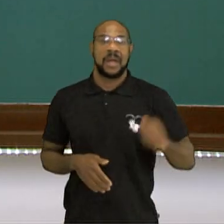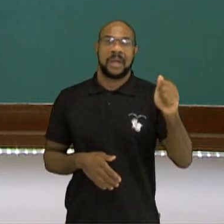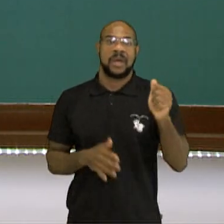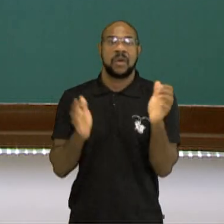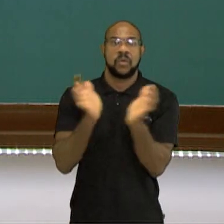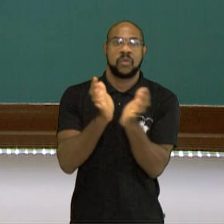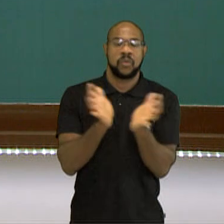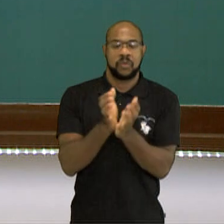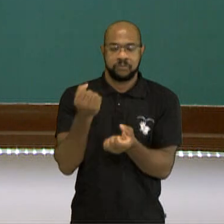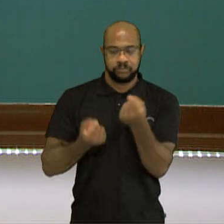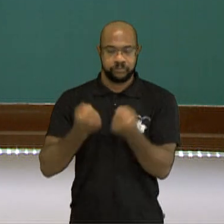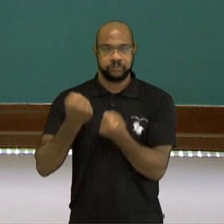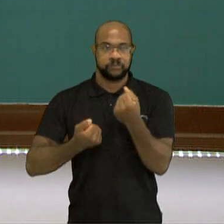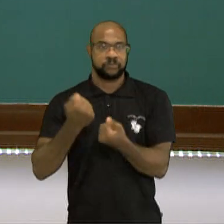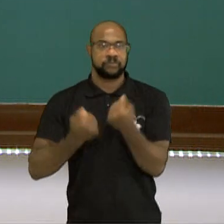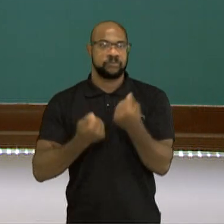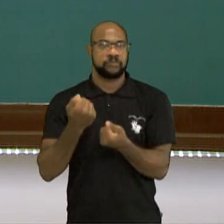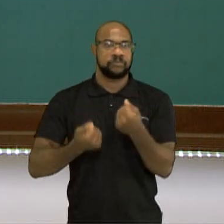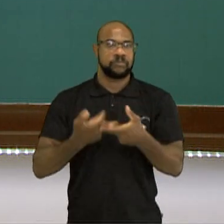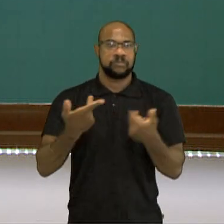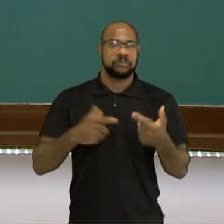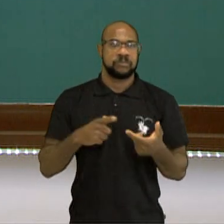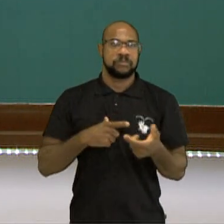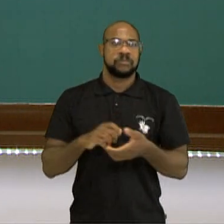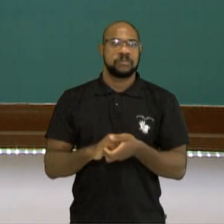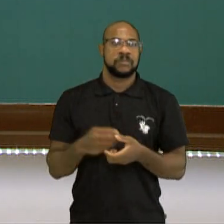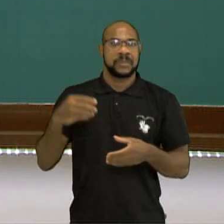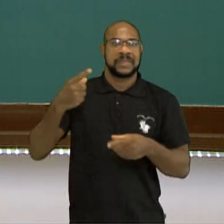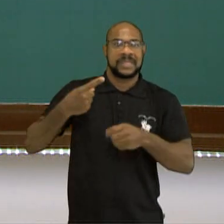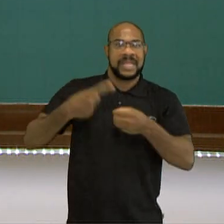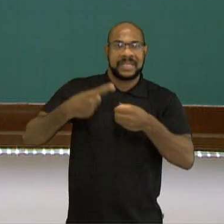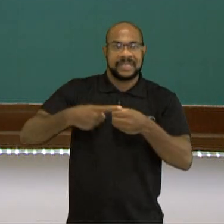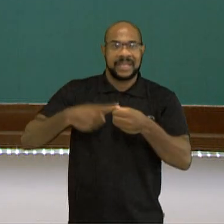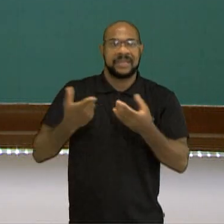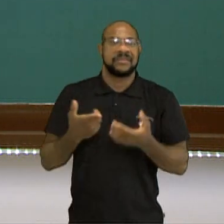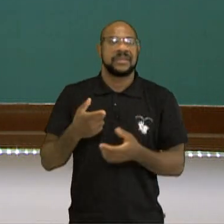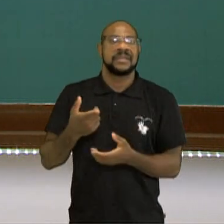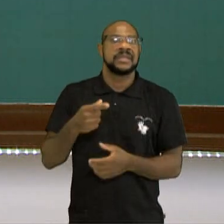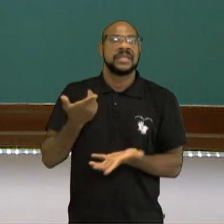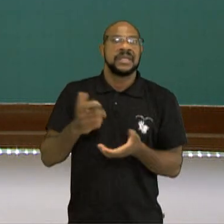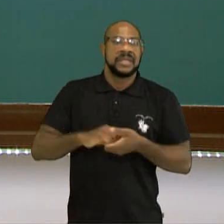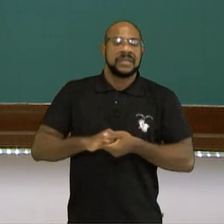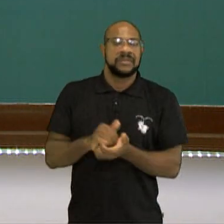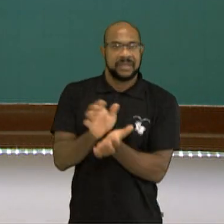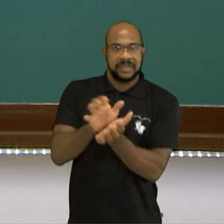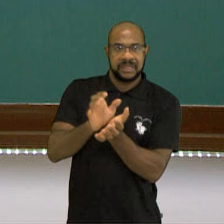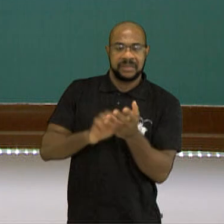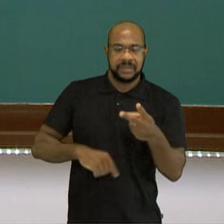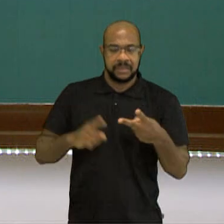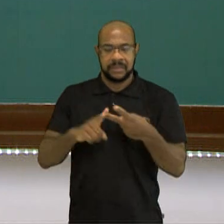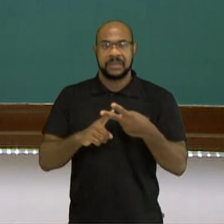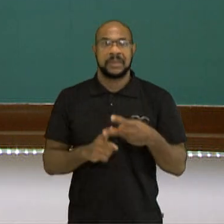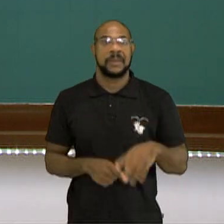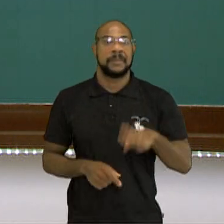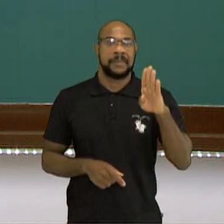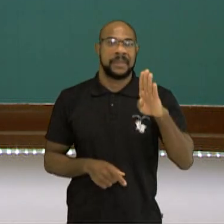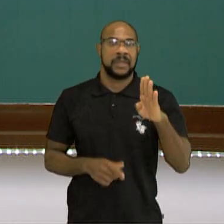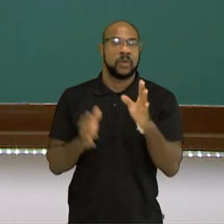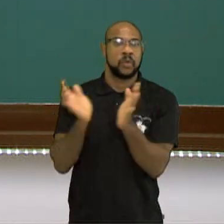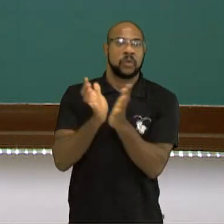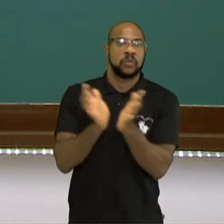dos automóveis matriculados na cidade de Recife, e B, o conjunto dos dígitos de 0 a 9,